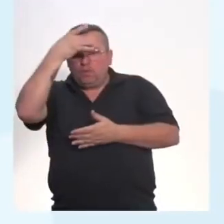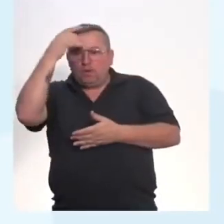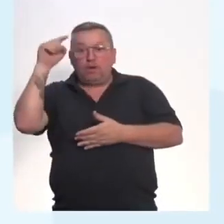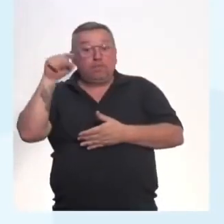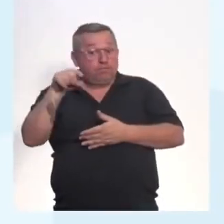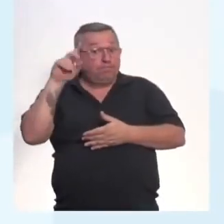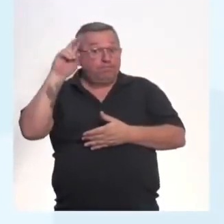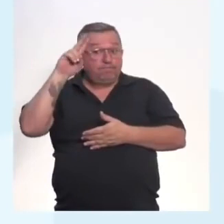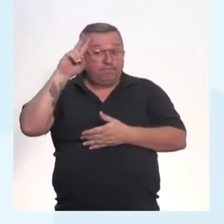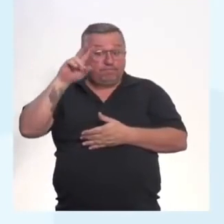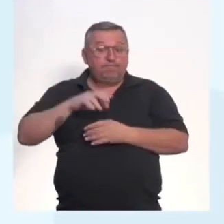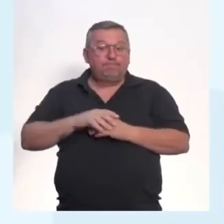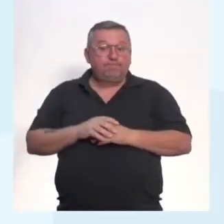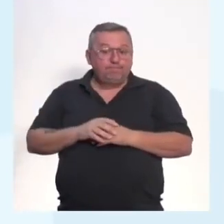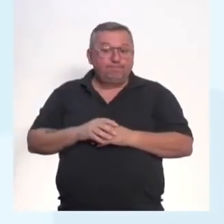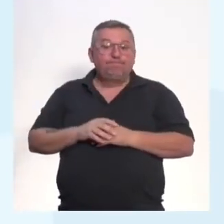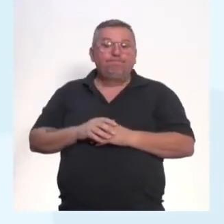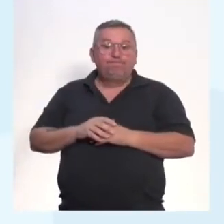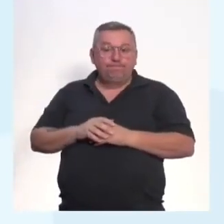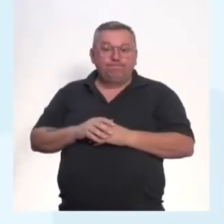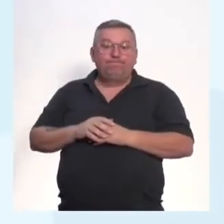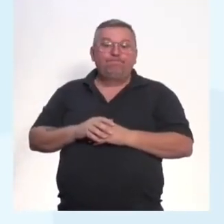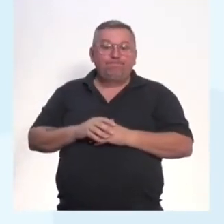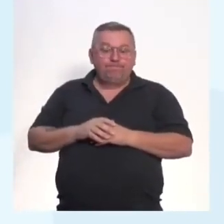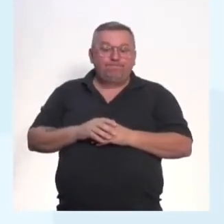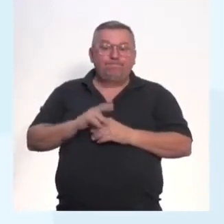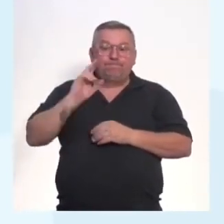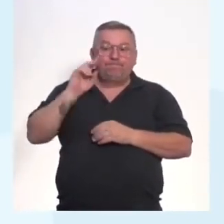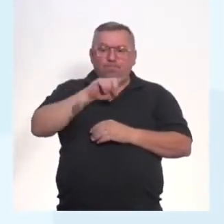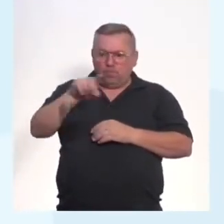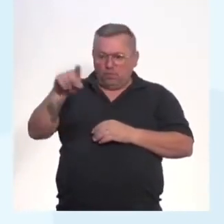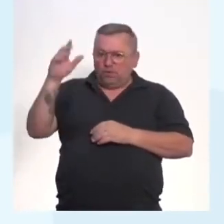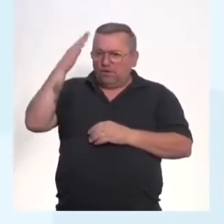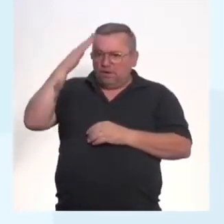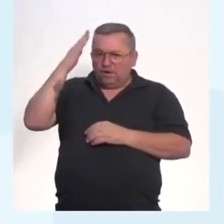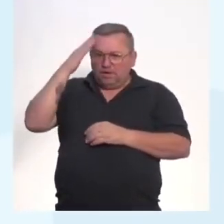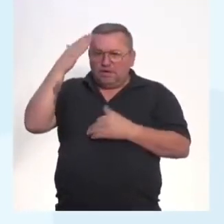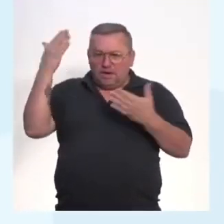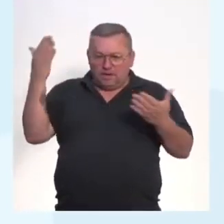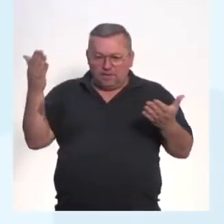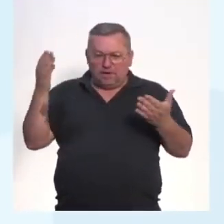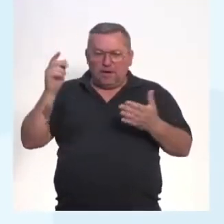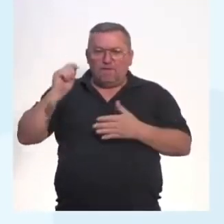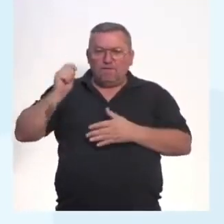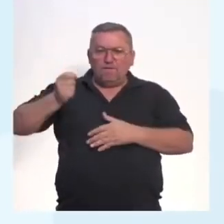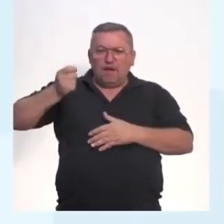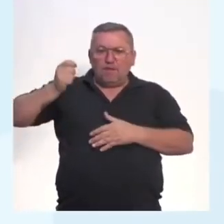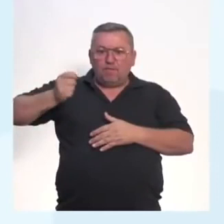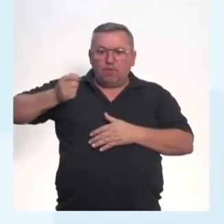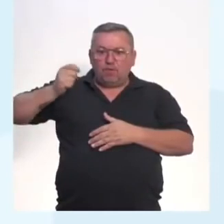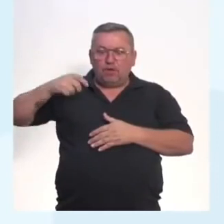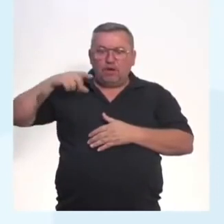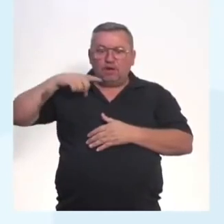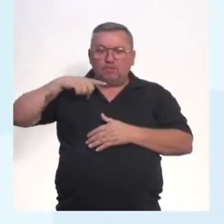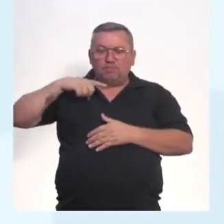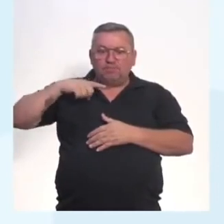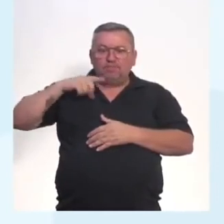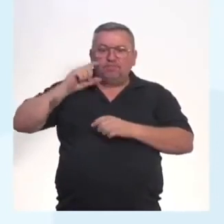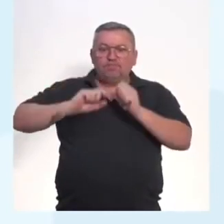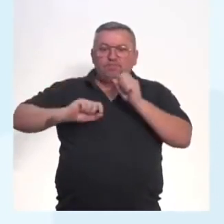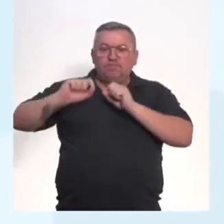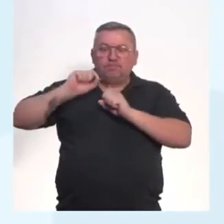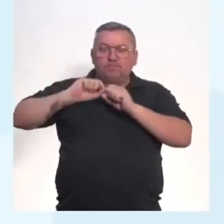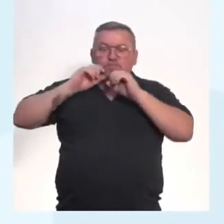boa moral para essa história, hein, Mônica? Boa, gente. Olha só, vocês já sabem, não é? A fábula, ela existia justamente